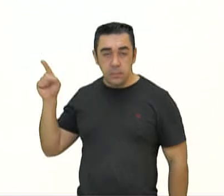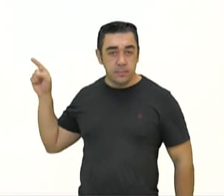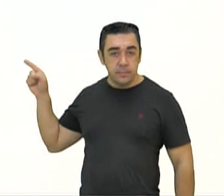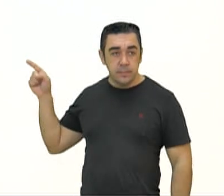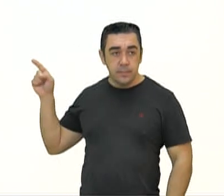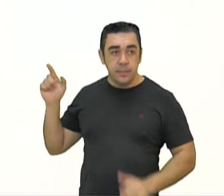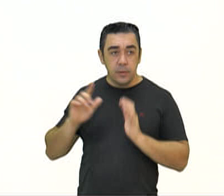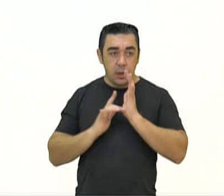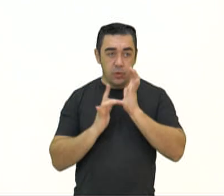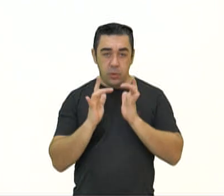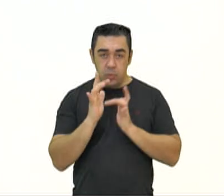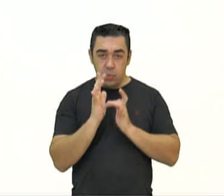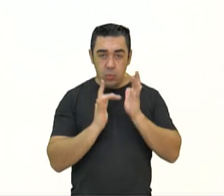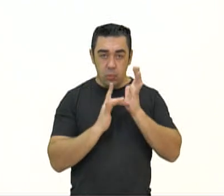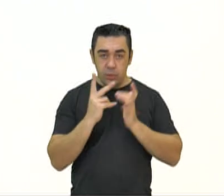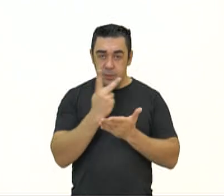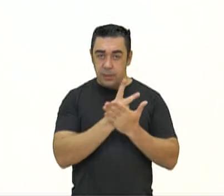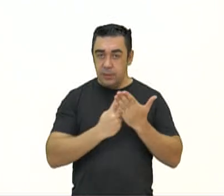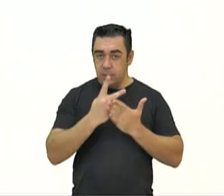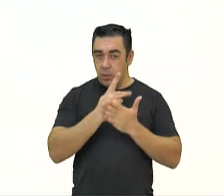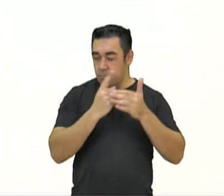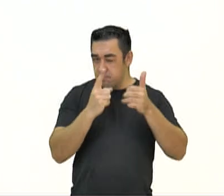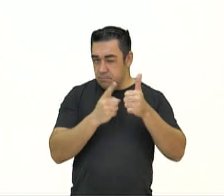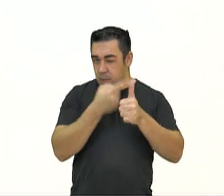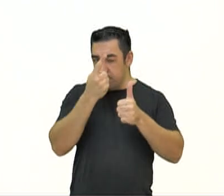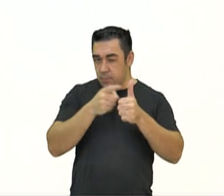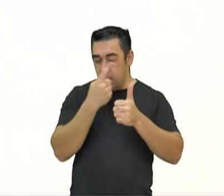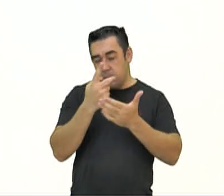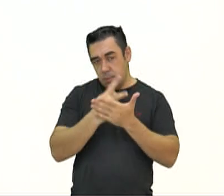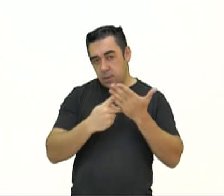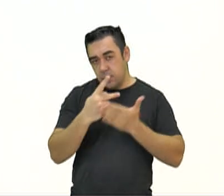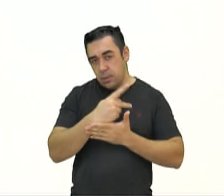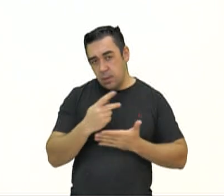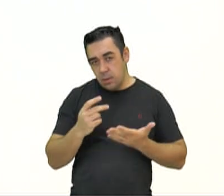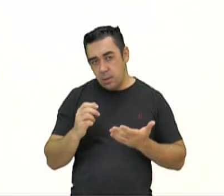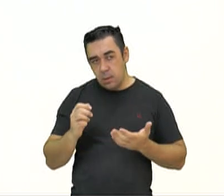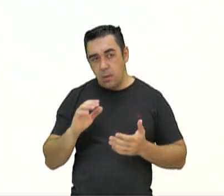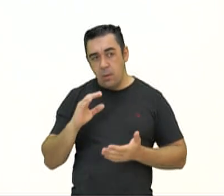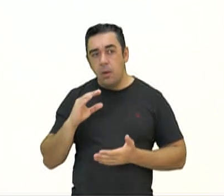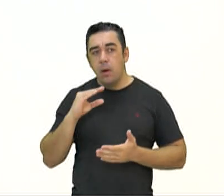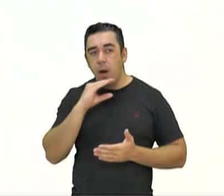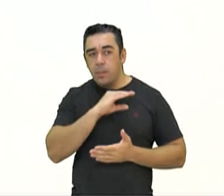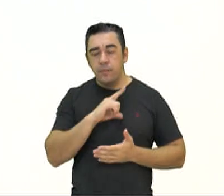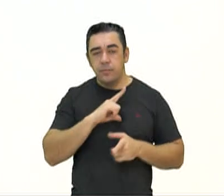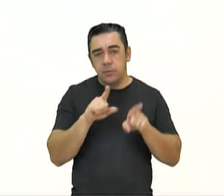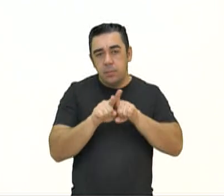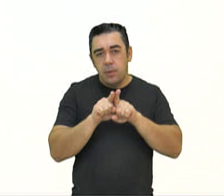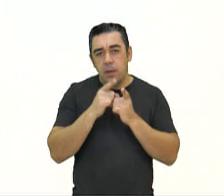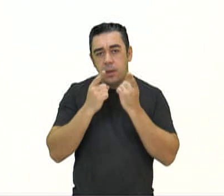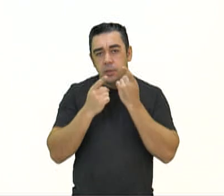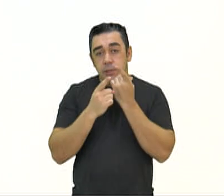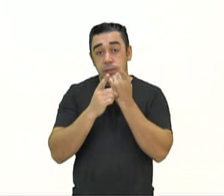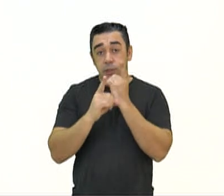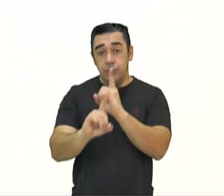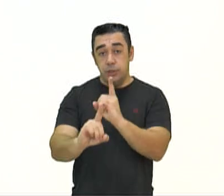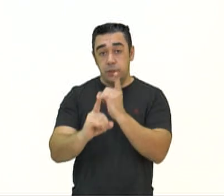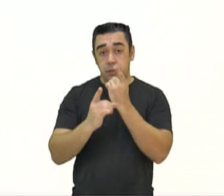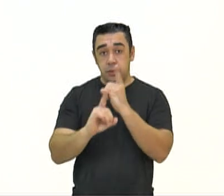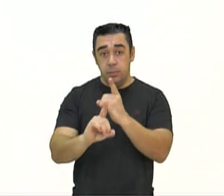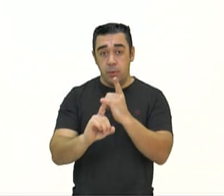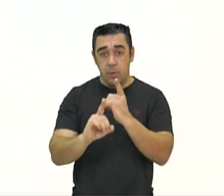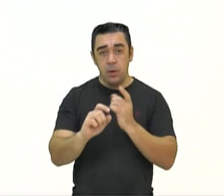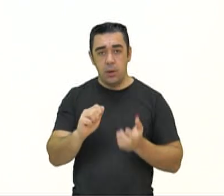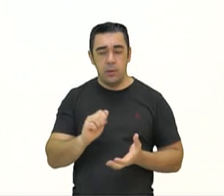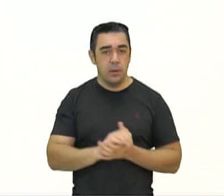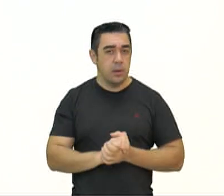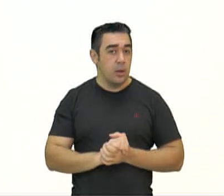de Jesus Cristo, tá? A primeira representação e, claro, também dos seus apóstolos. Isso, gente, 2 séculos depois